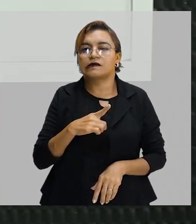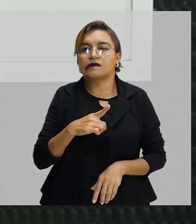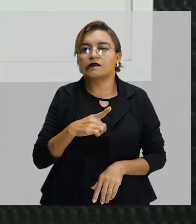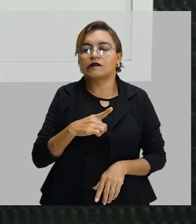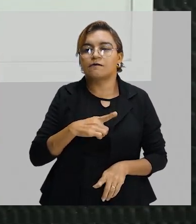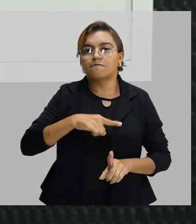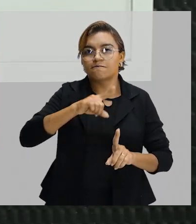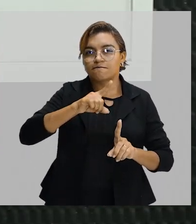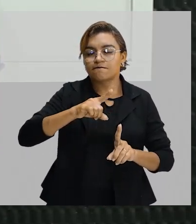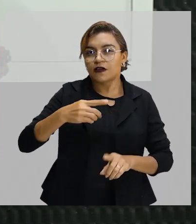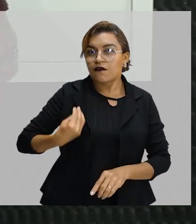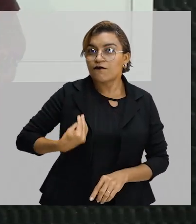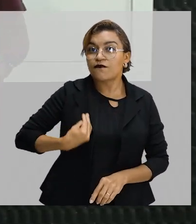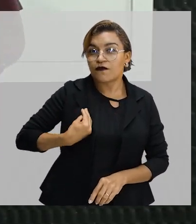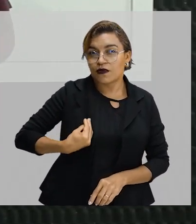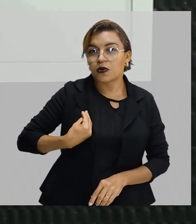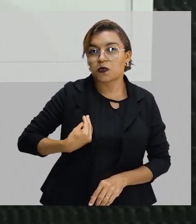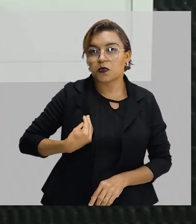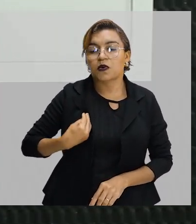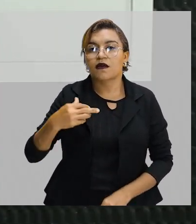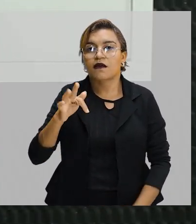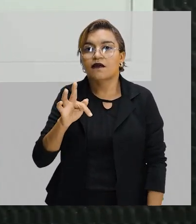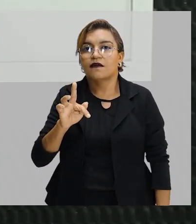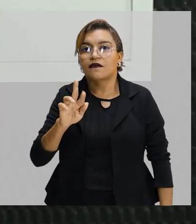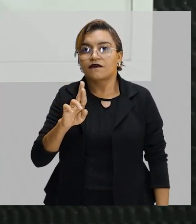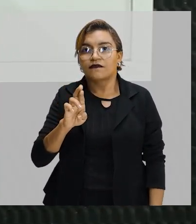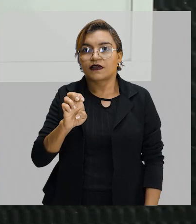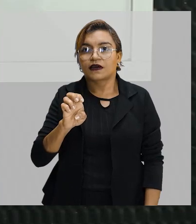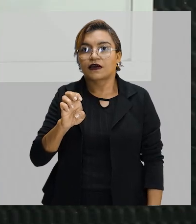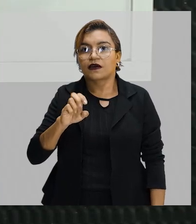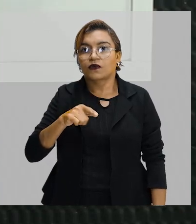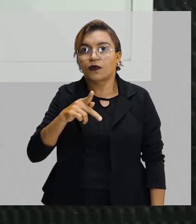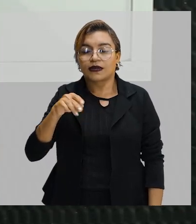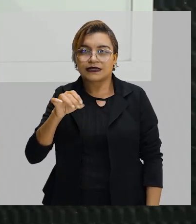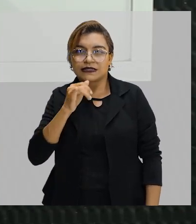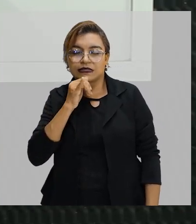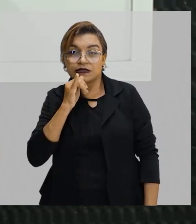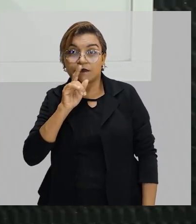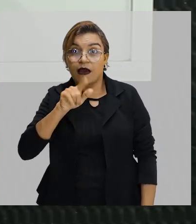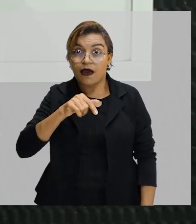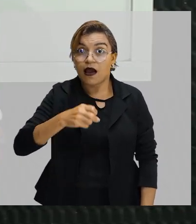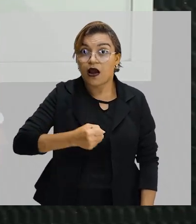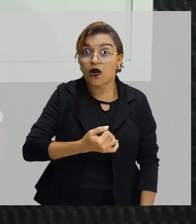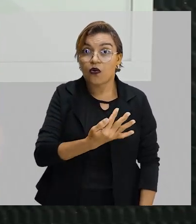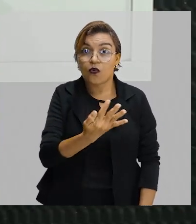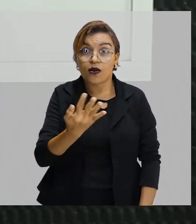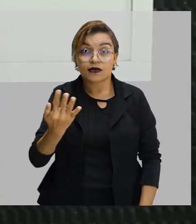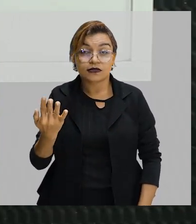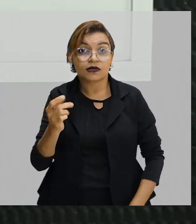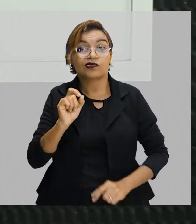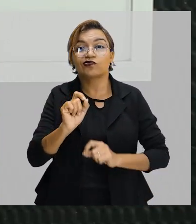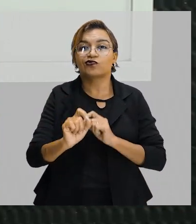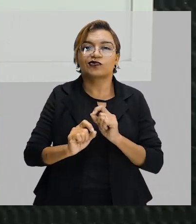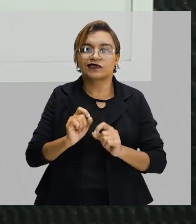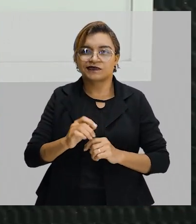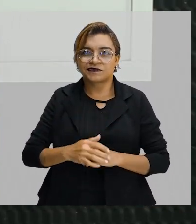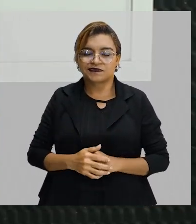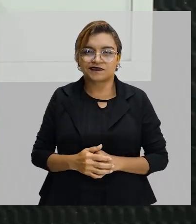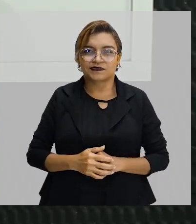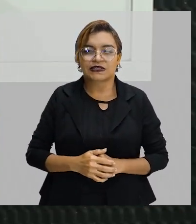até falei em aulas passadas o que é a frequência, né? Frequência é a quantidade, não é,